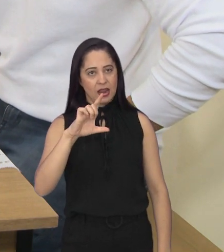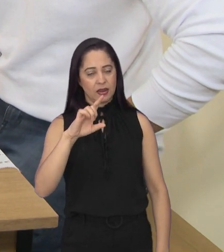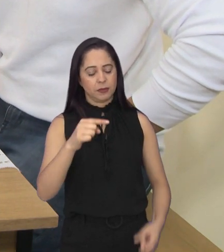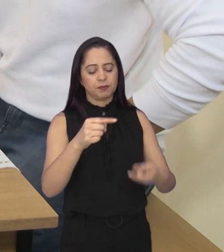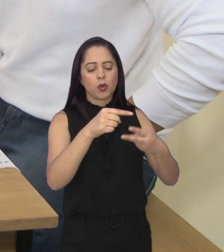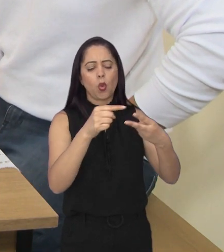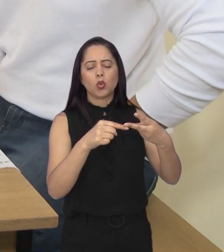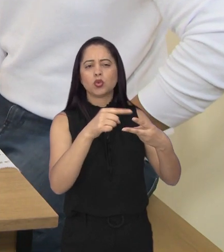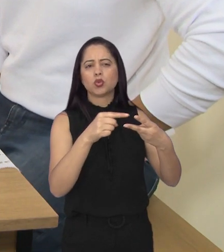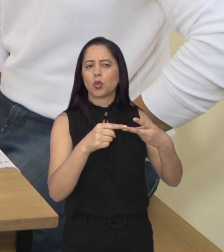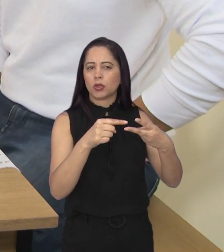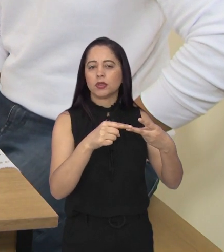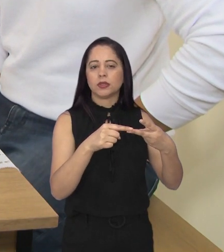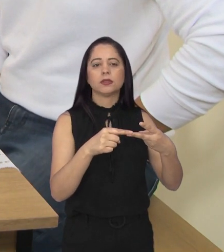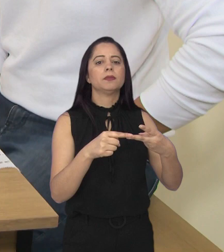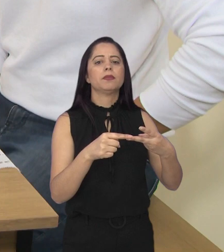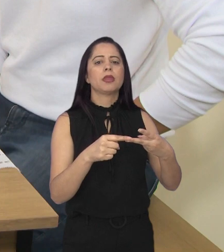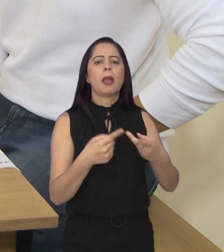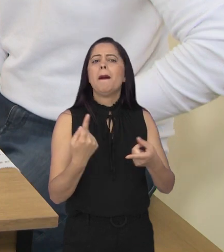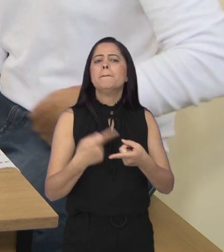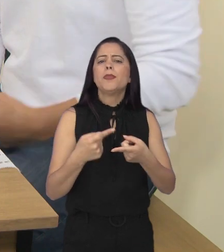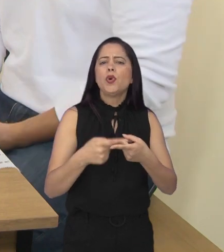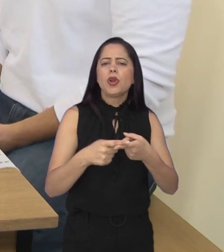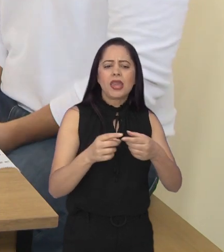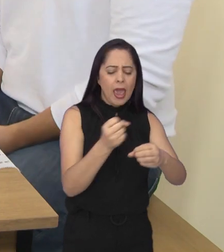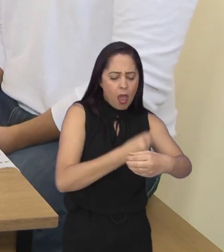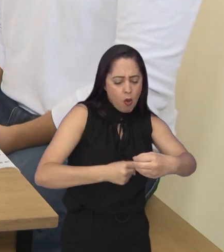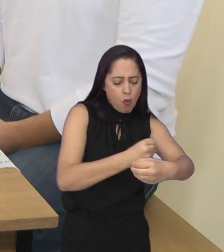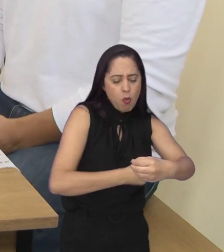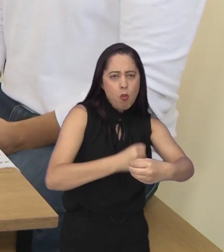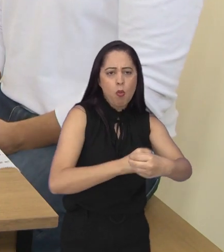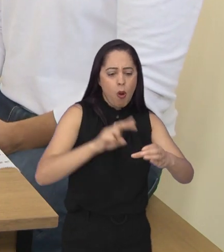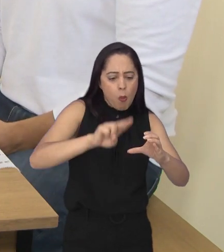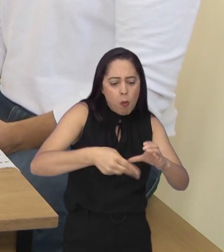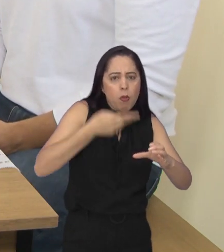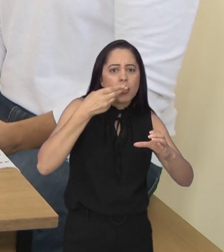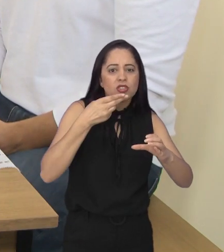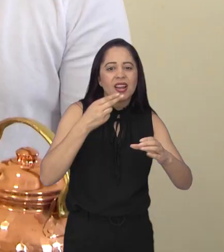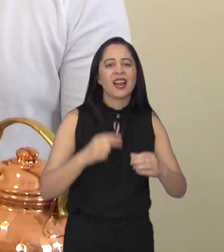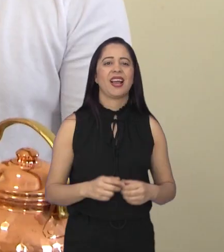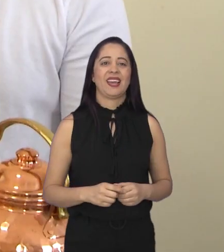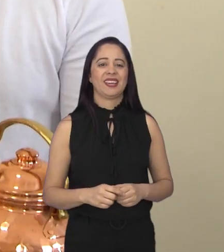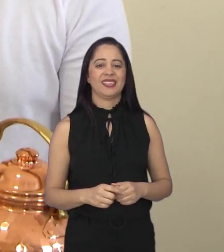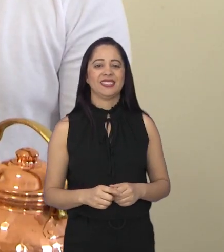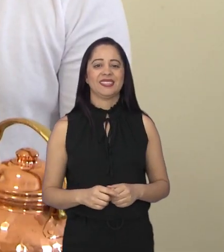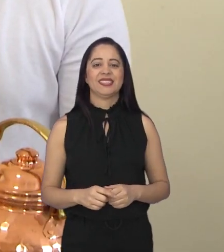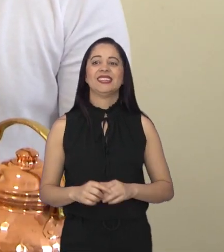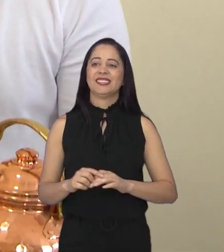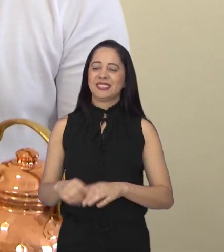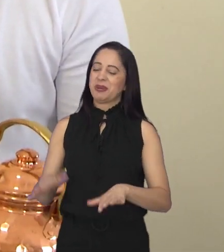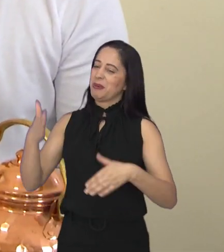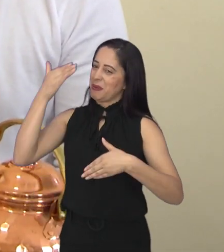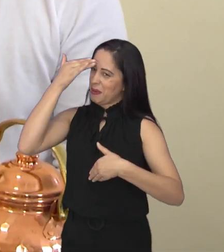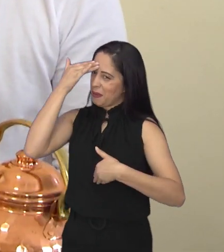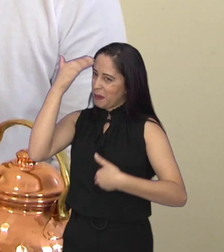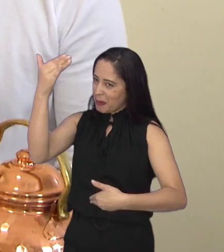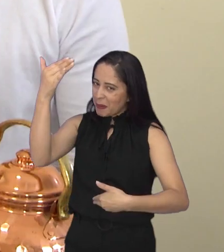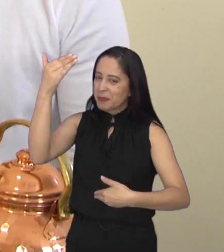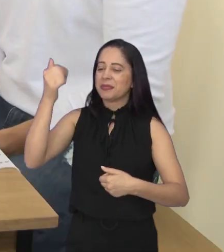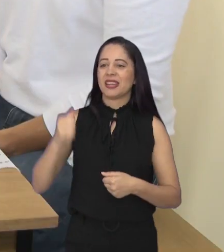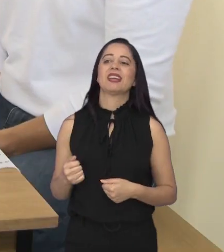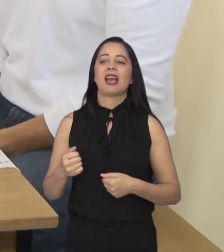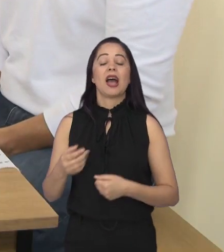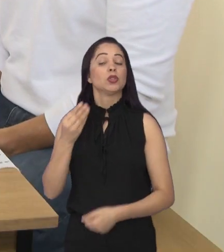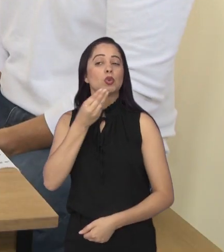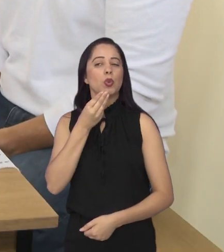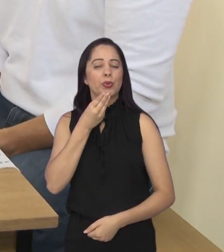é: como que começou isso? Assim, por que geleia? Como que foi geleia? Primeiro, muito obrigada. Queria